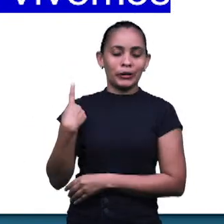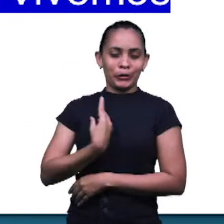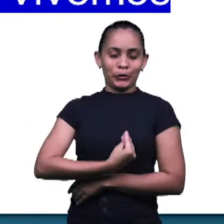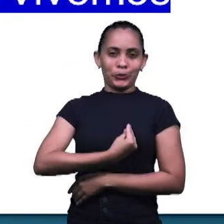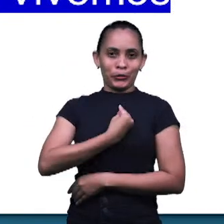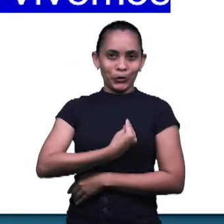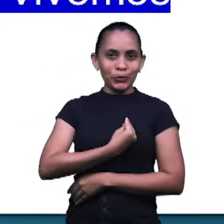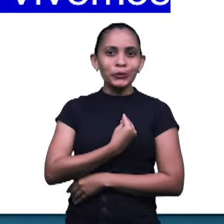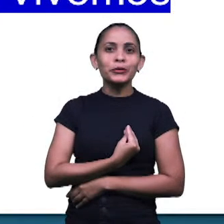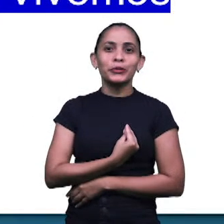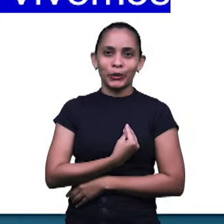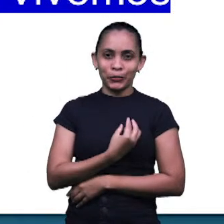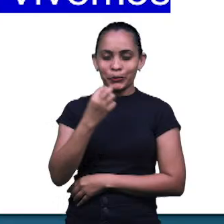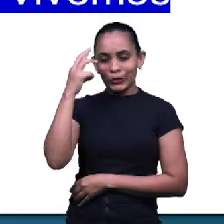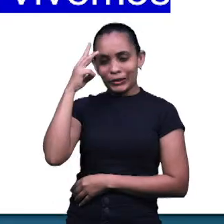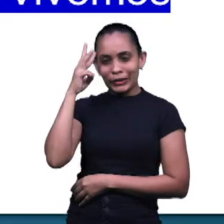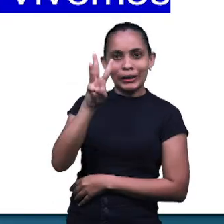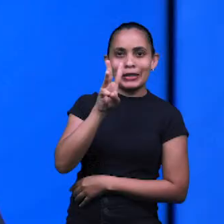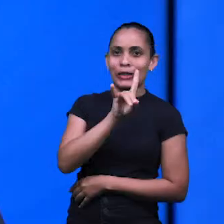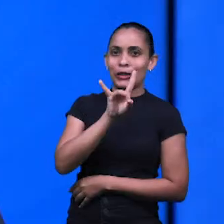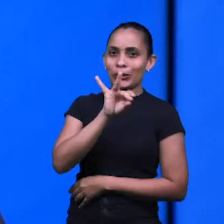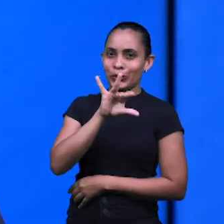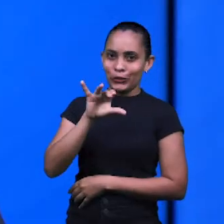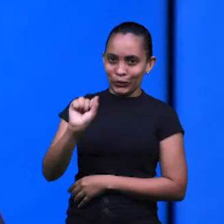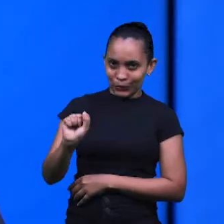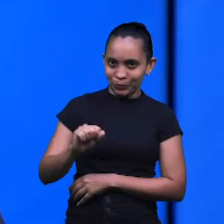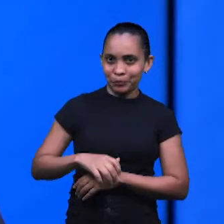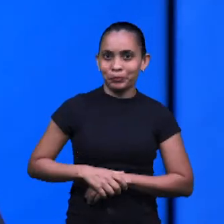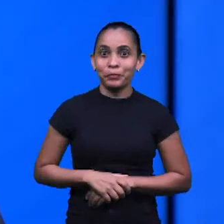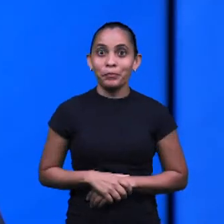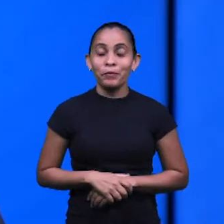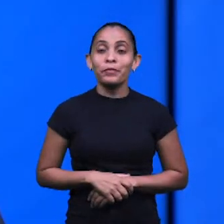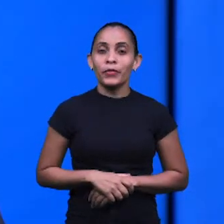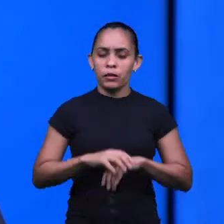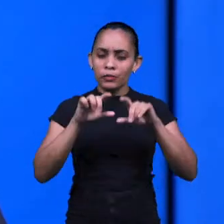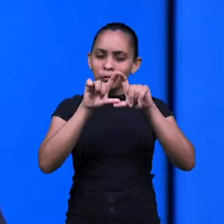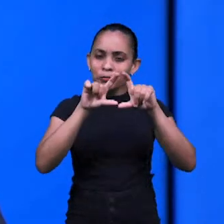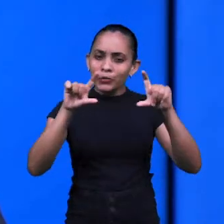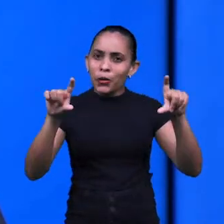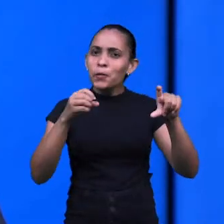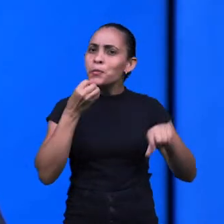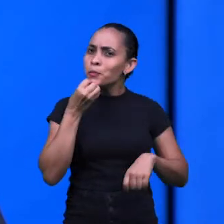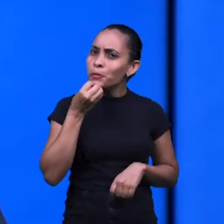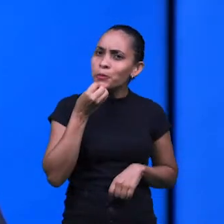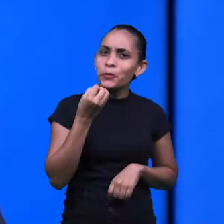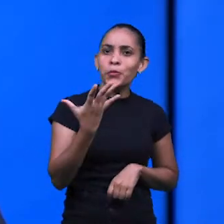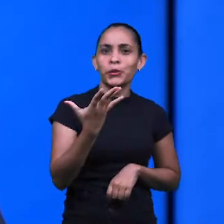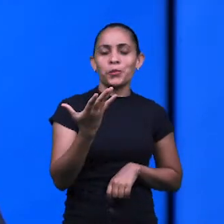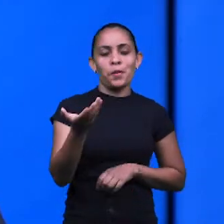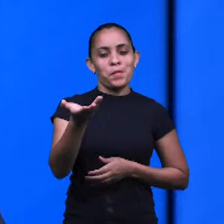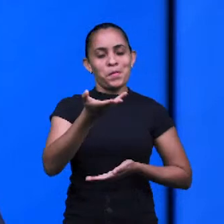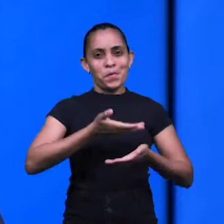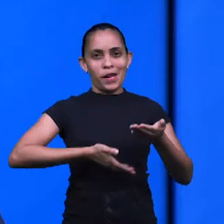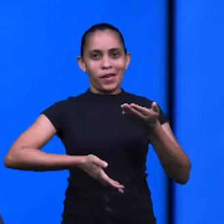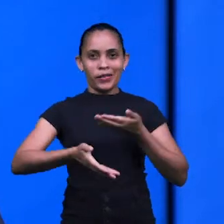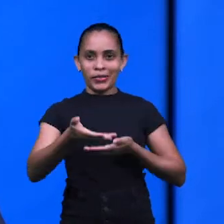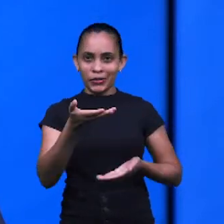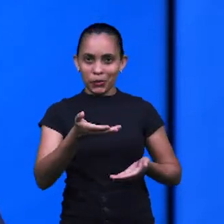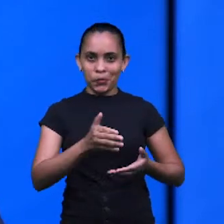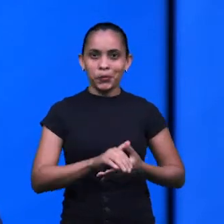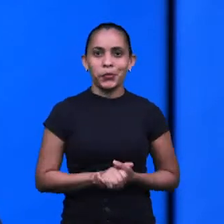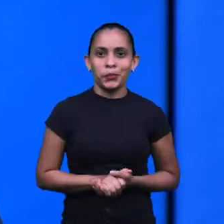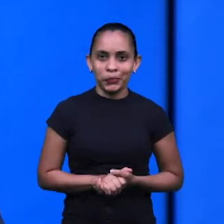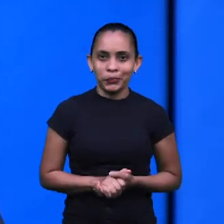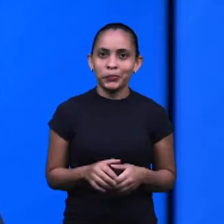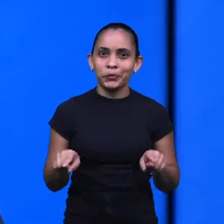vivermos no terceiro dia. Então a expressão muito bem colocada na frase que a nossa irmã participou, Nadejda, ou